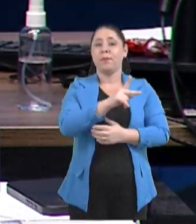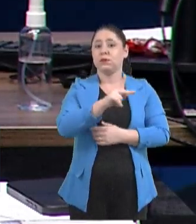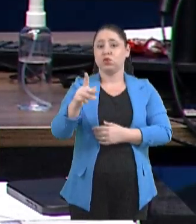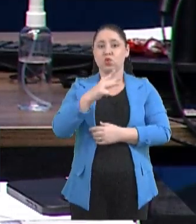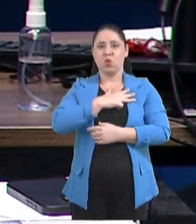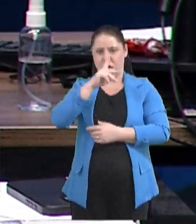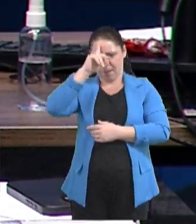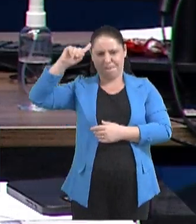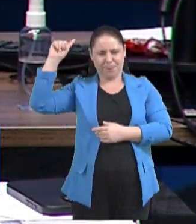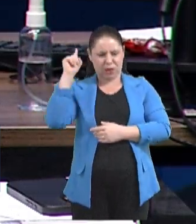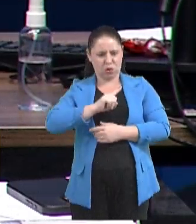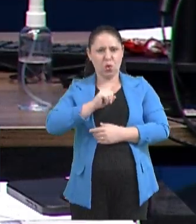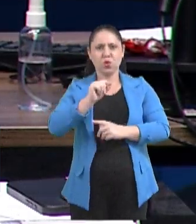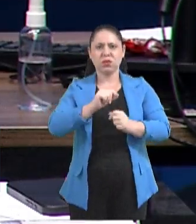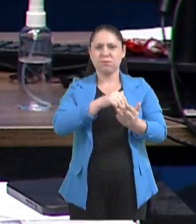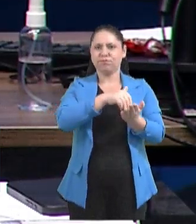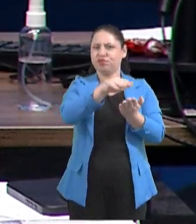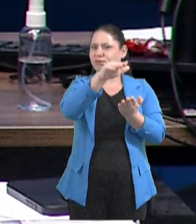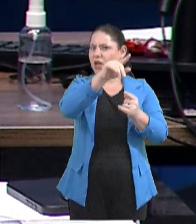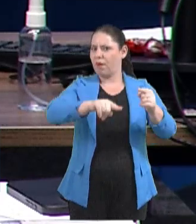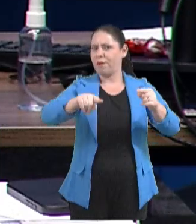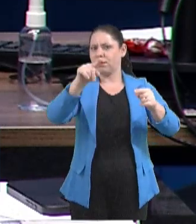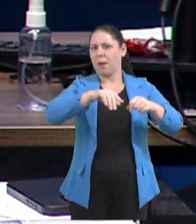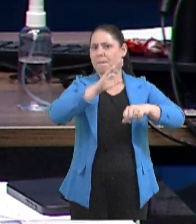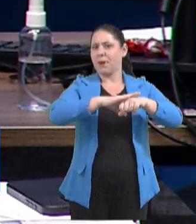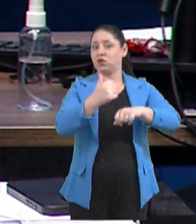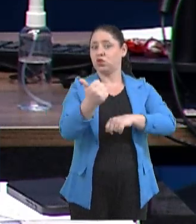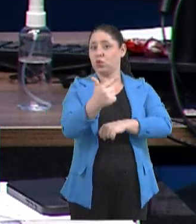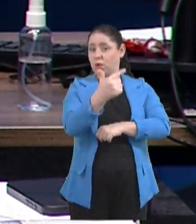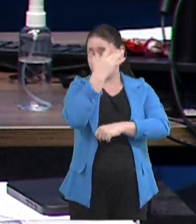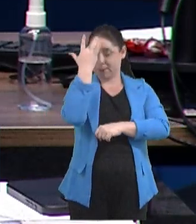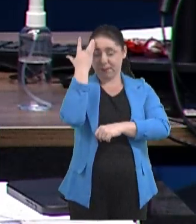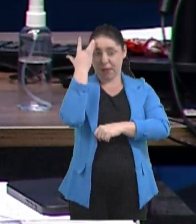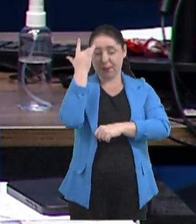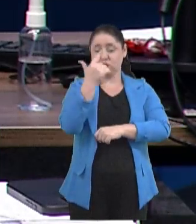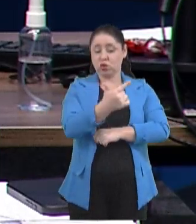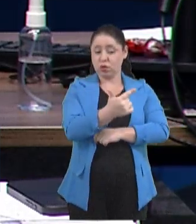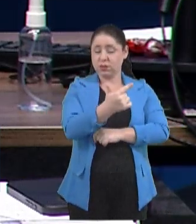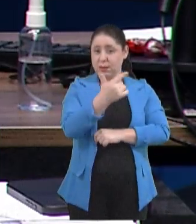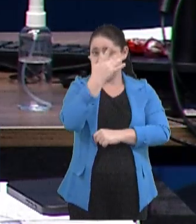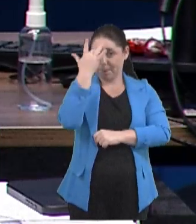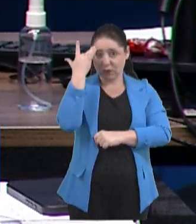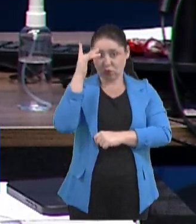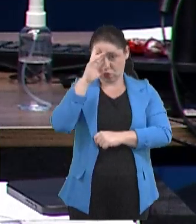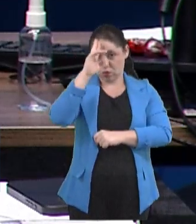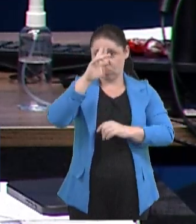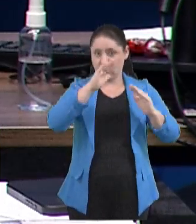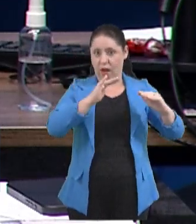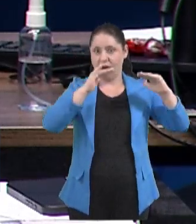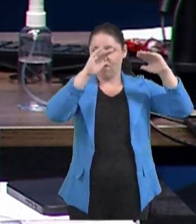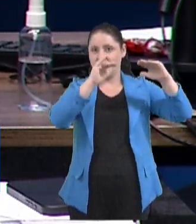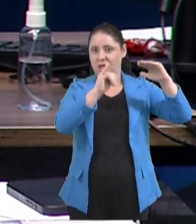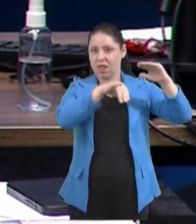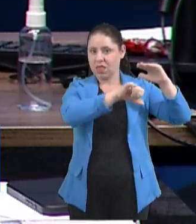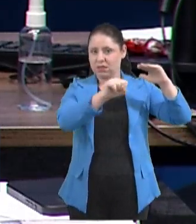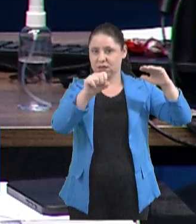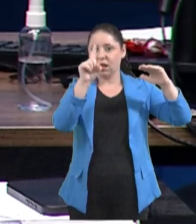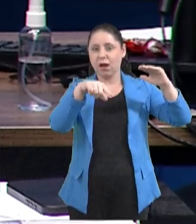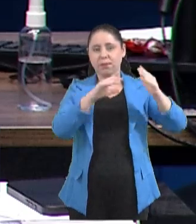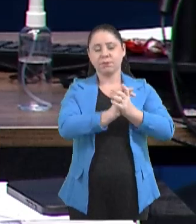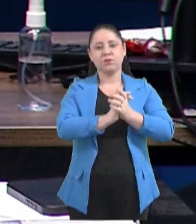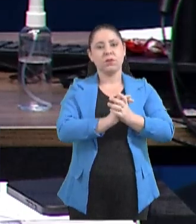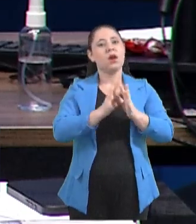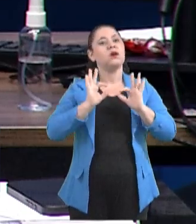Lula determinou a exoneração de mais 2 gestores, né, de alto escalão do INSS, e eu